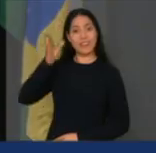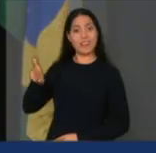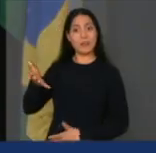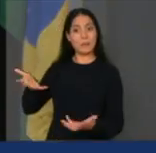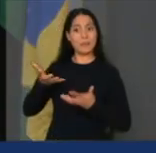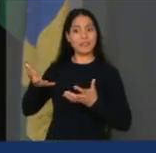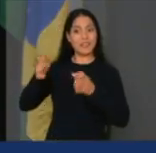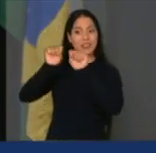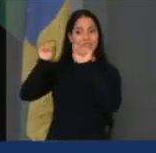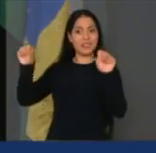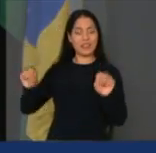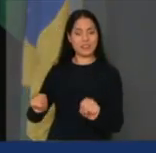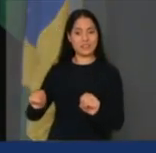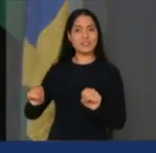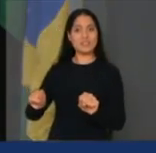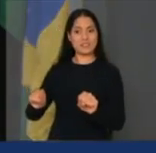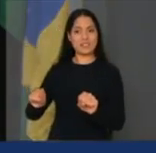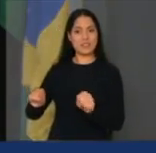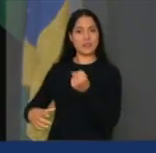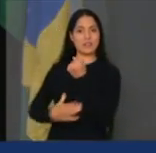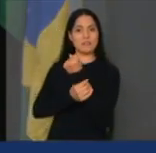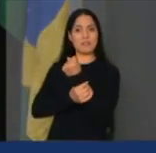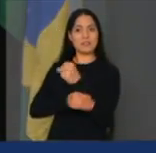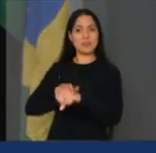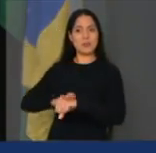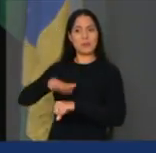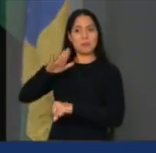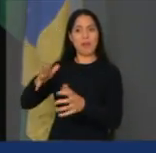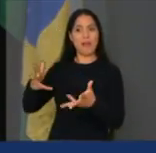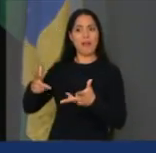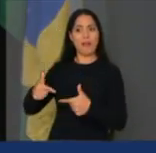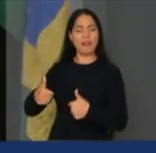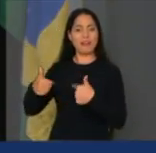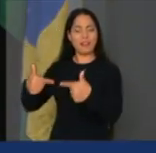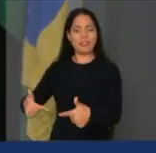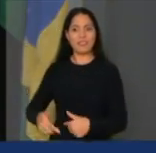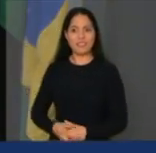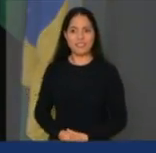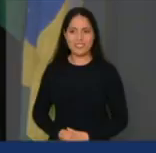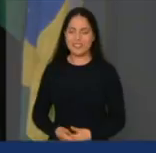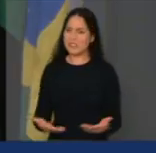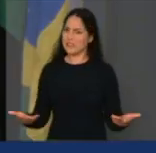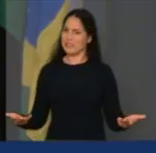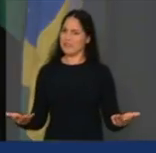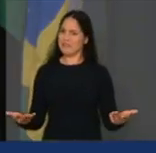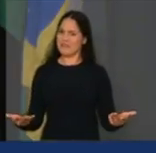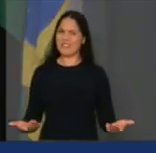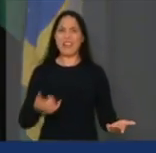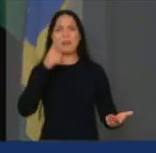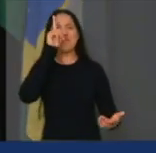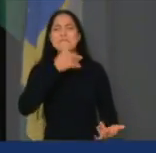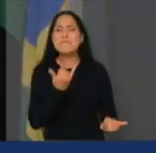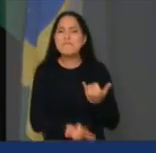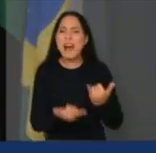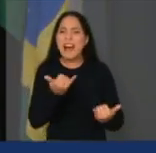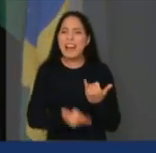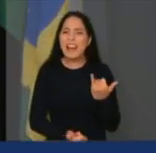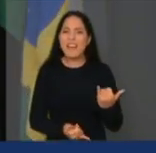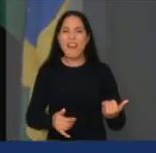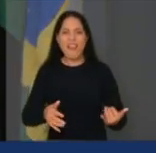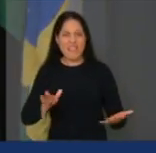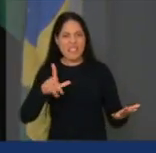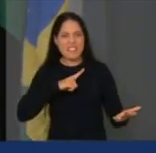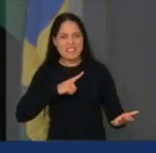sistema eleitoral mais seguro e aprimorado é o poste mijando no cachorro